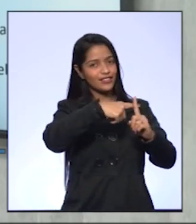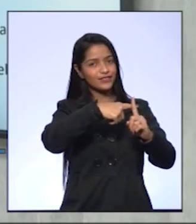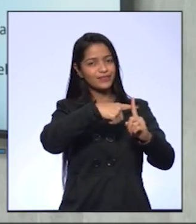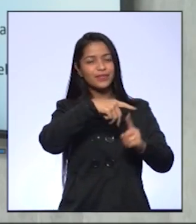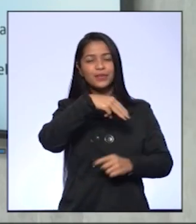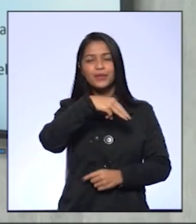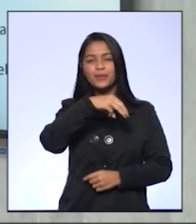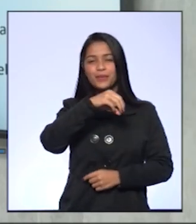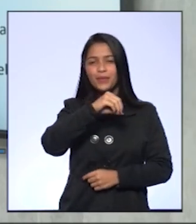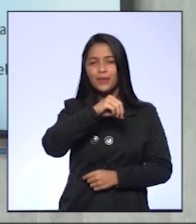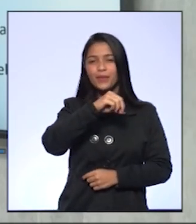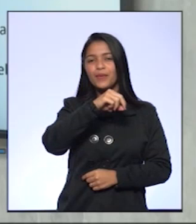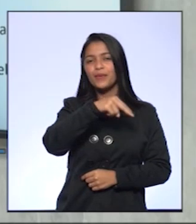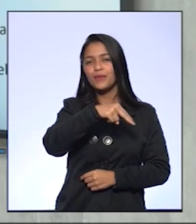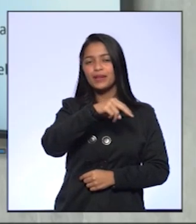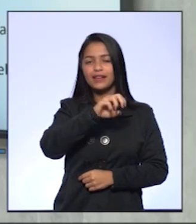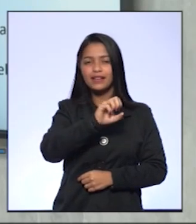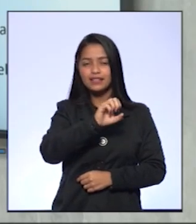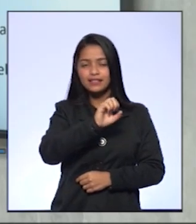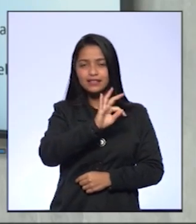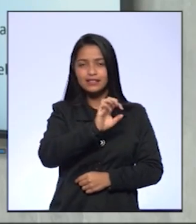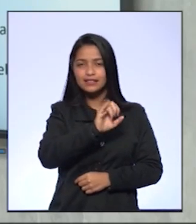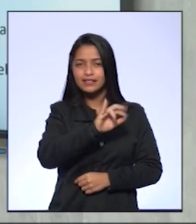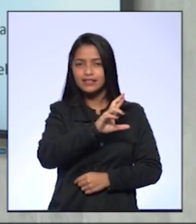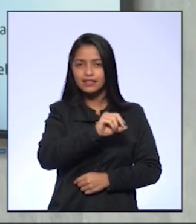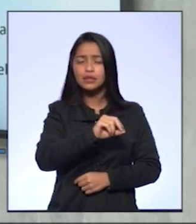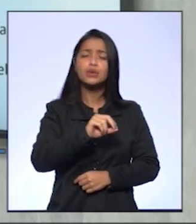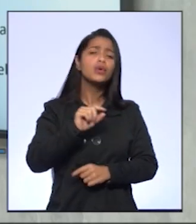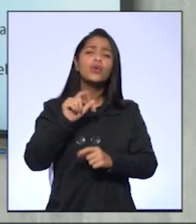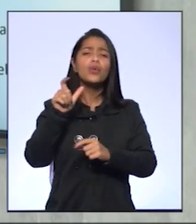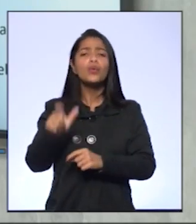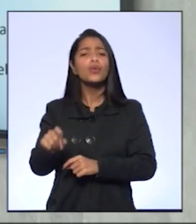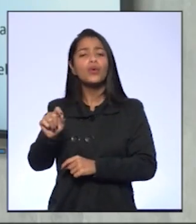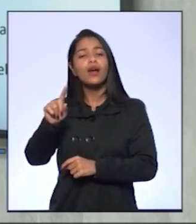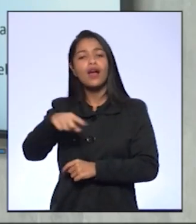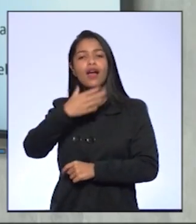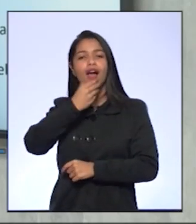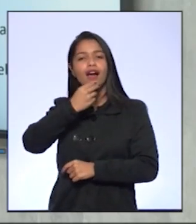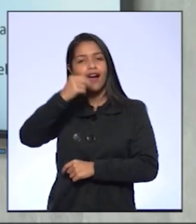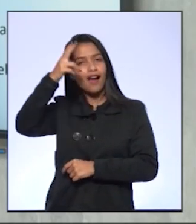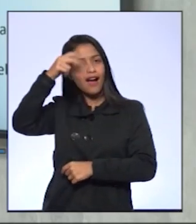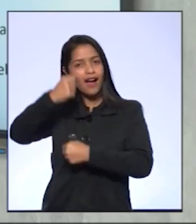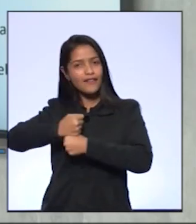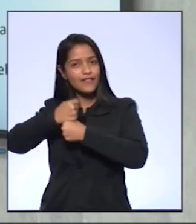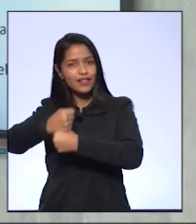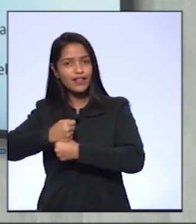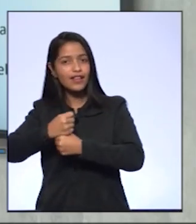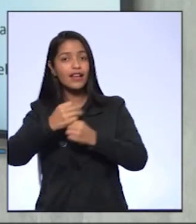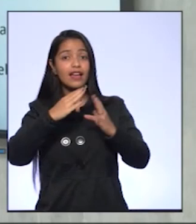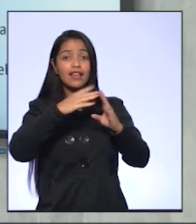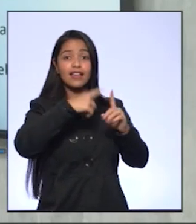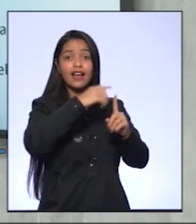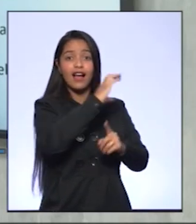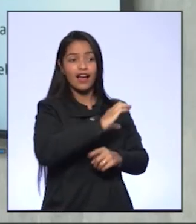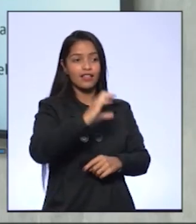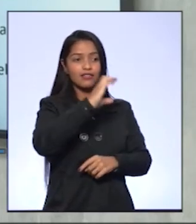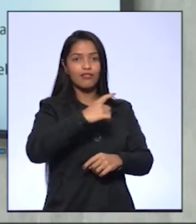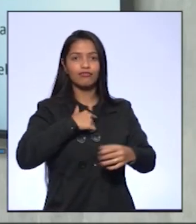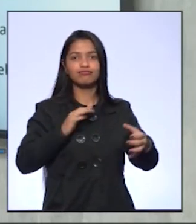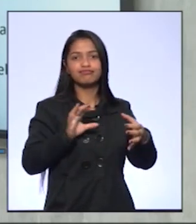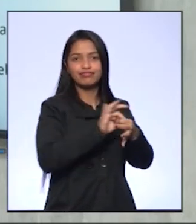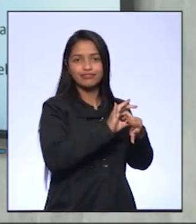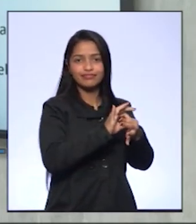Portanto, monasticismo guerreiro, é o cavaleiro, que é um guerreiro, associado à Igreja Católica. É difícil,